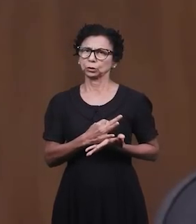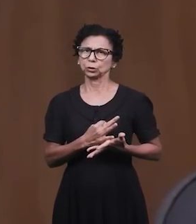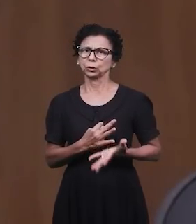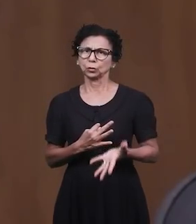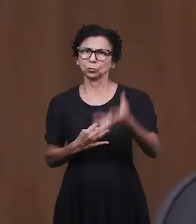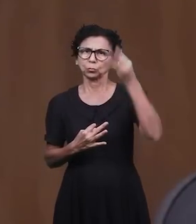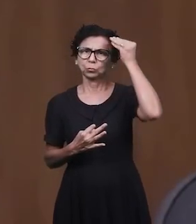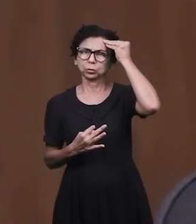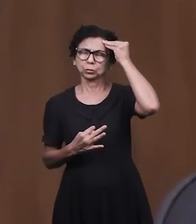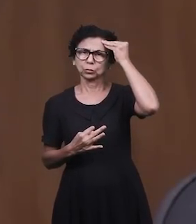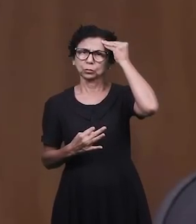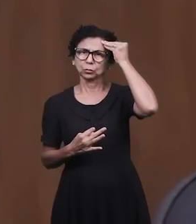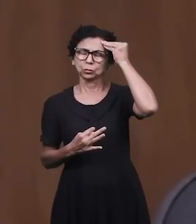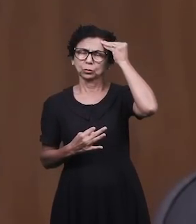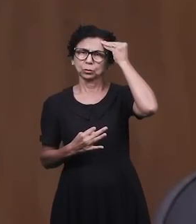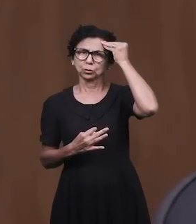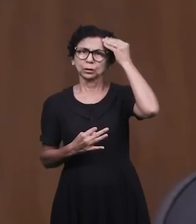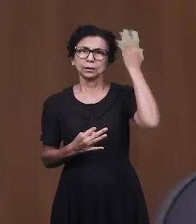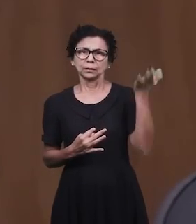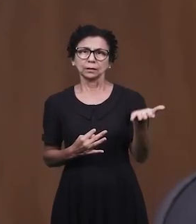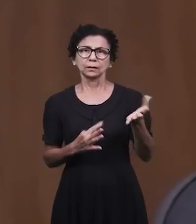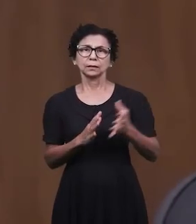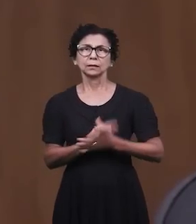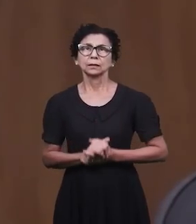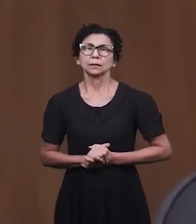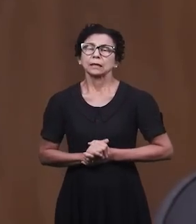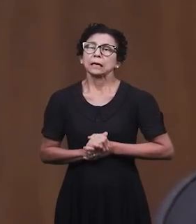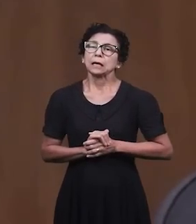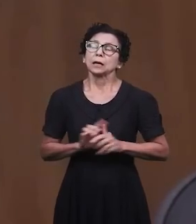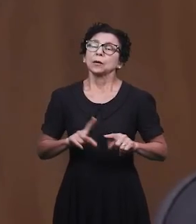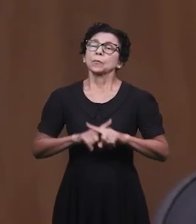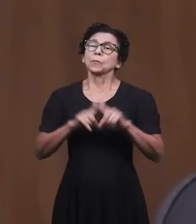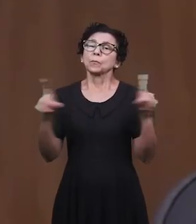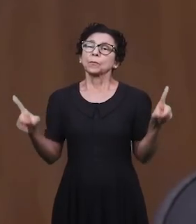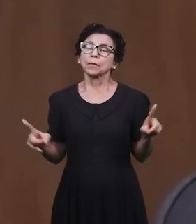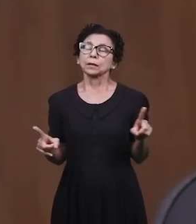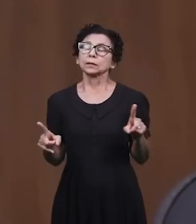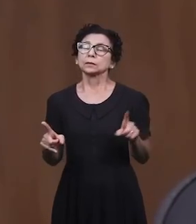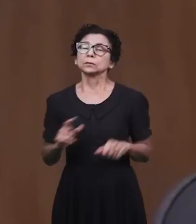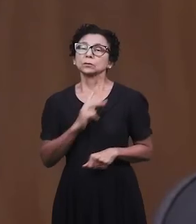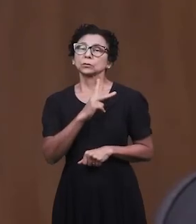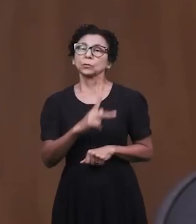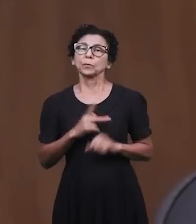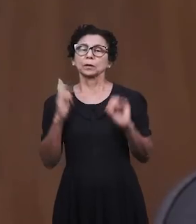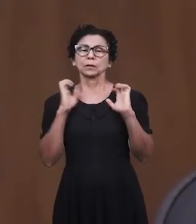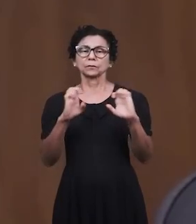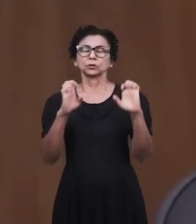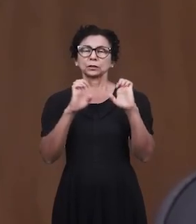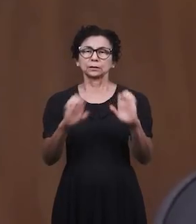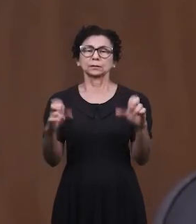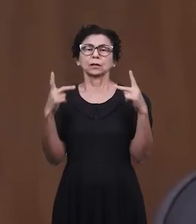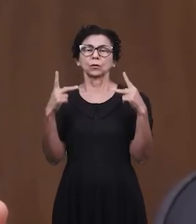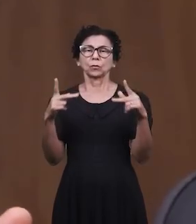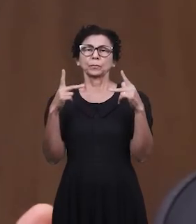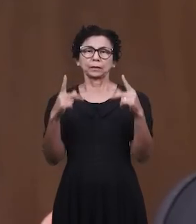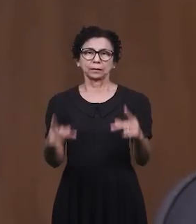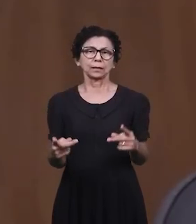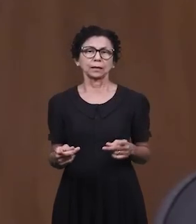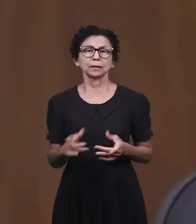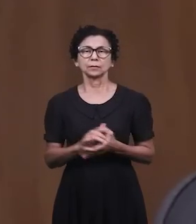momento que ele foi transmitir a mensagem dele não foi fundamentada na teologia, no conhecimento daquilo que